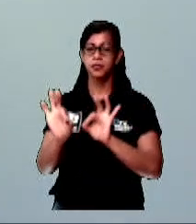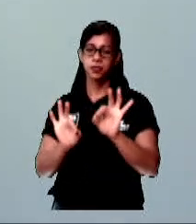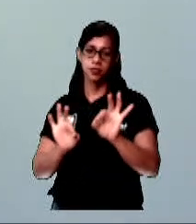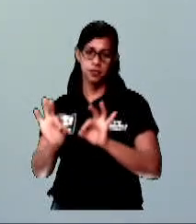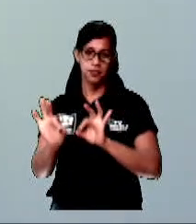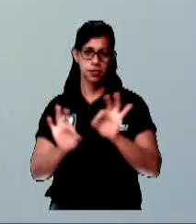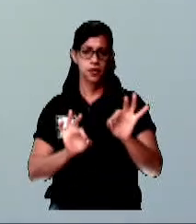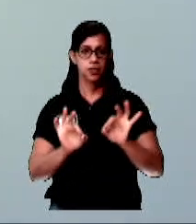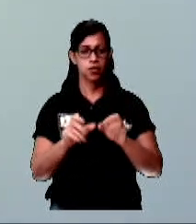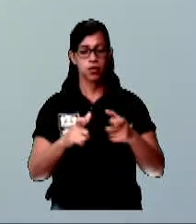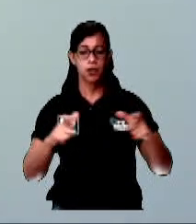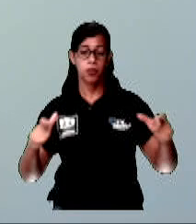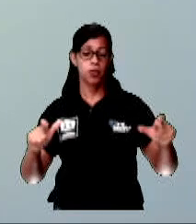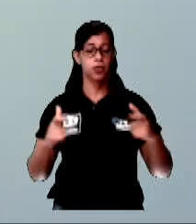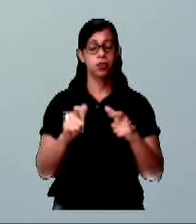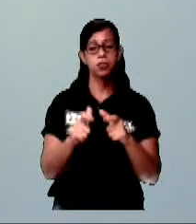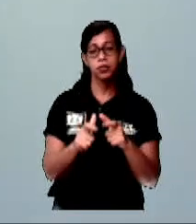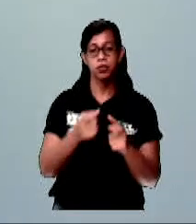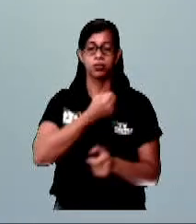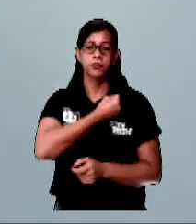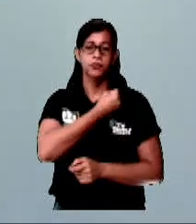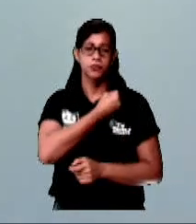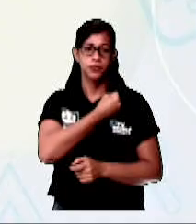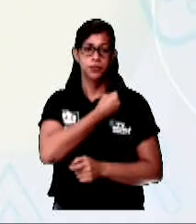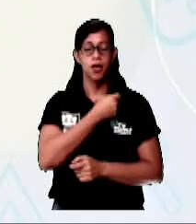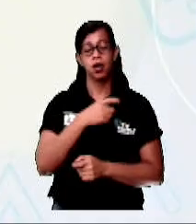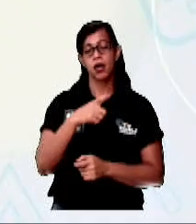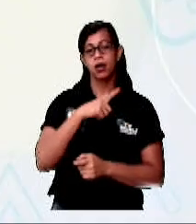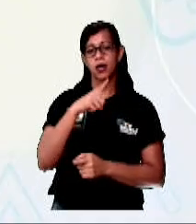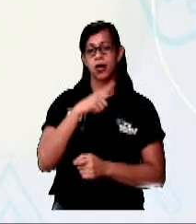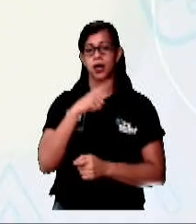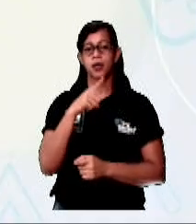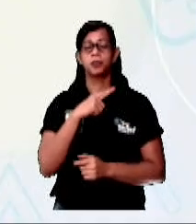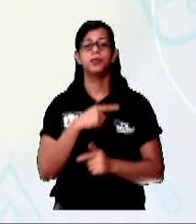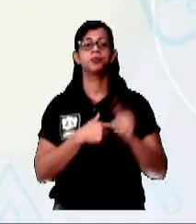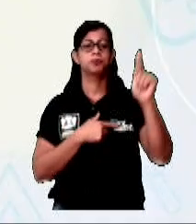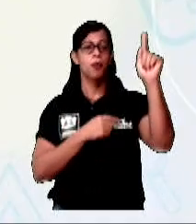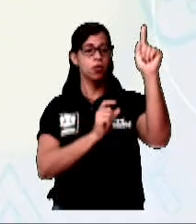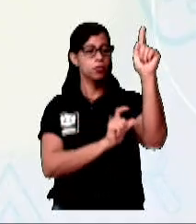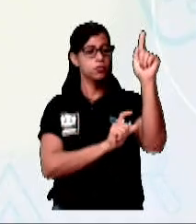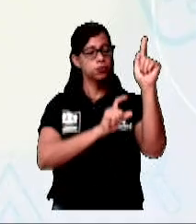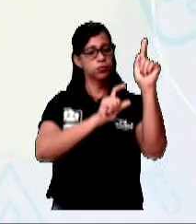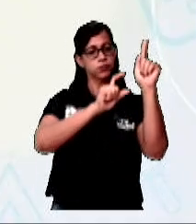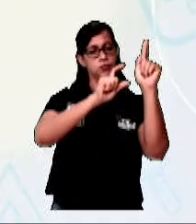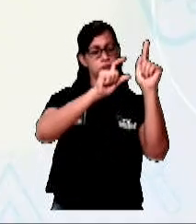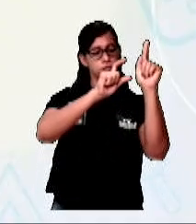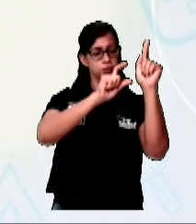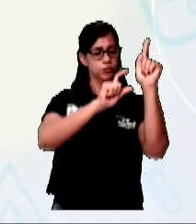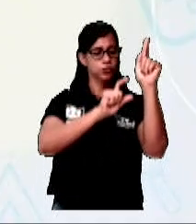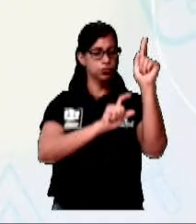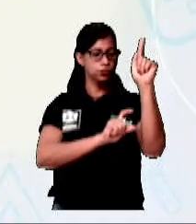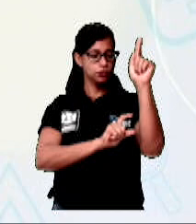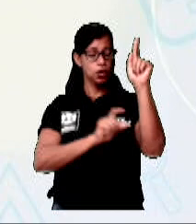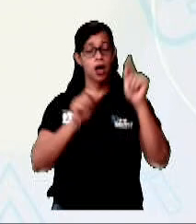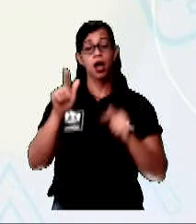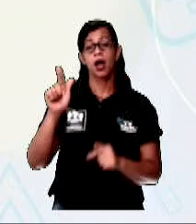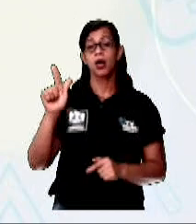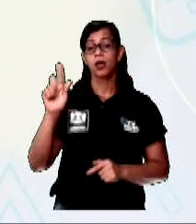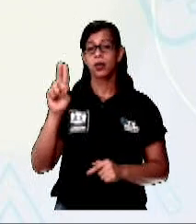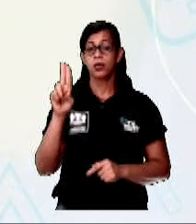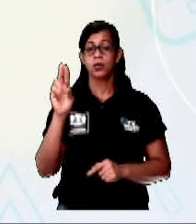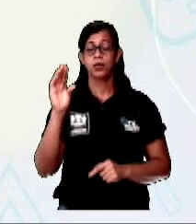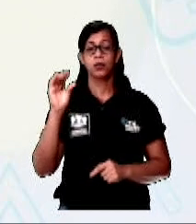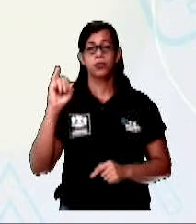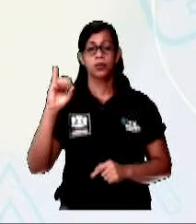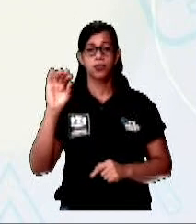aumentar ou diminuir os números. A gente tem assim, ó, para um experimento de ciências, Lúcio mediu a temperatura do ambiente